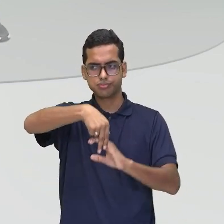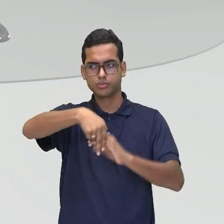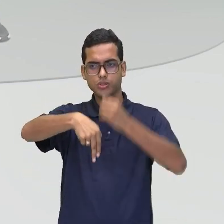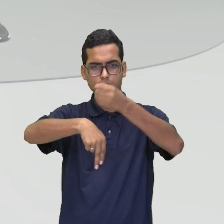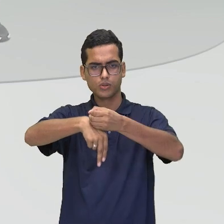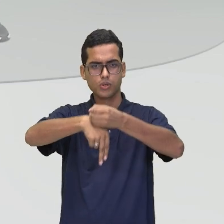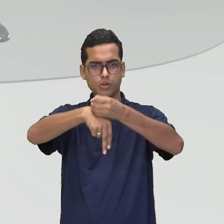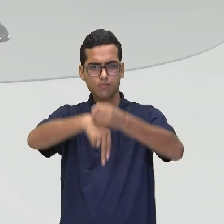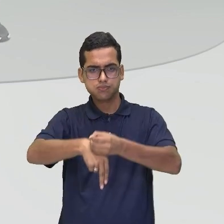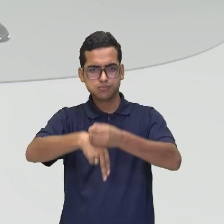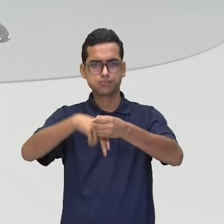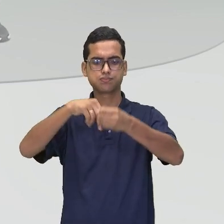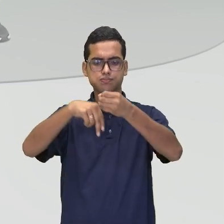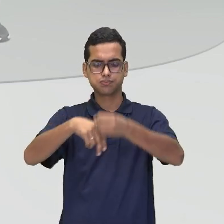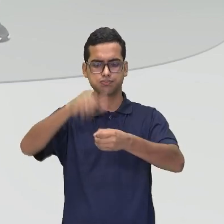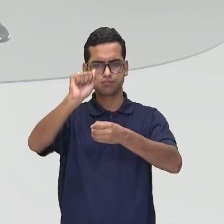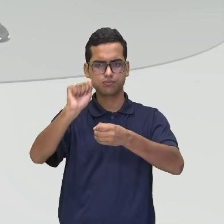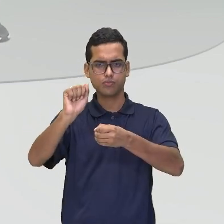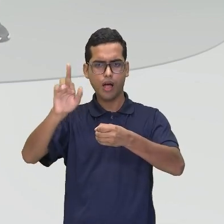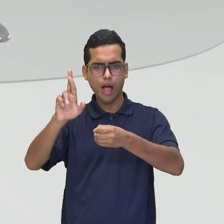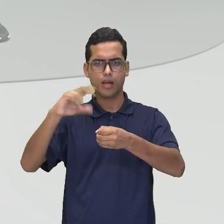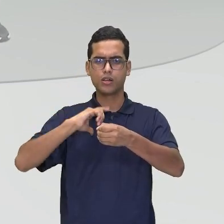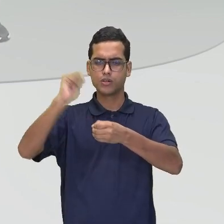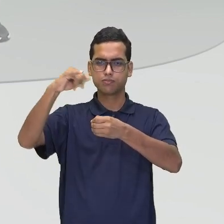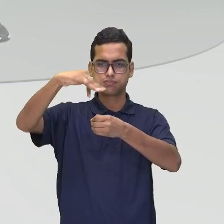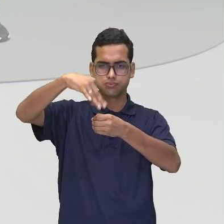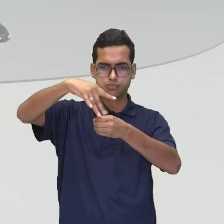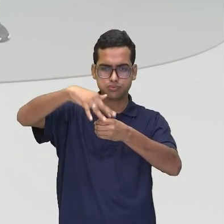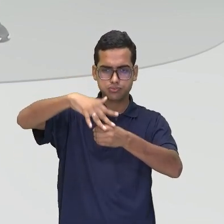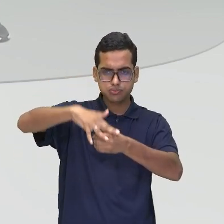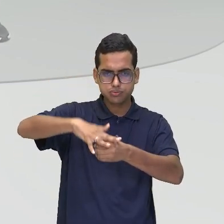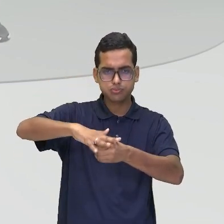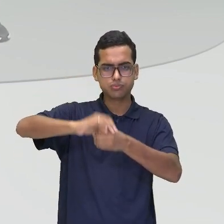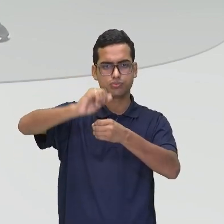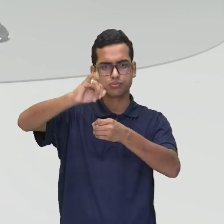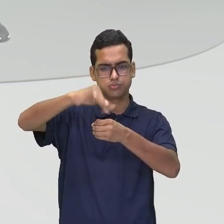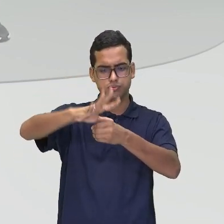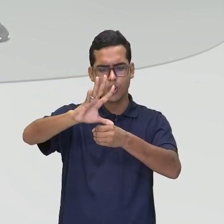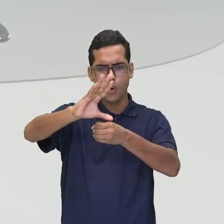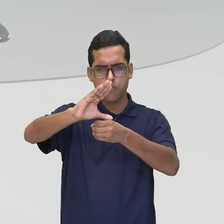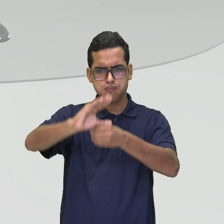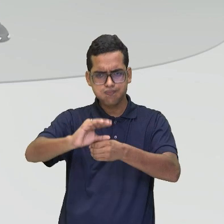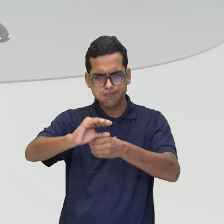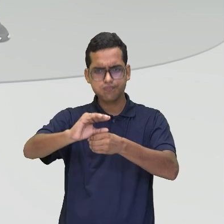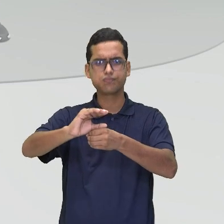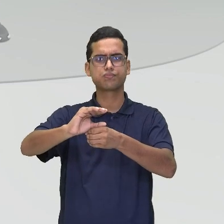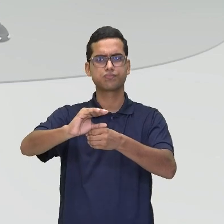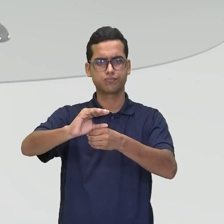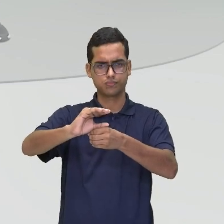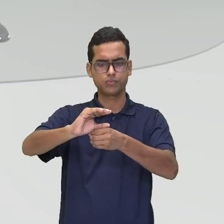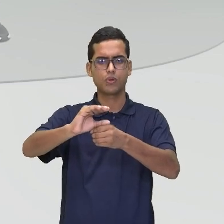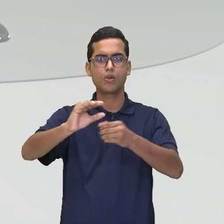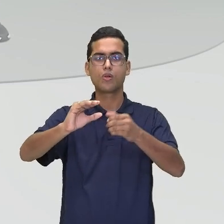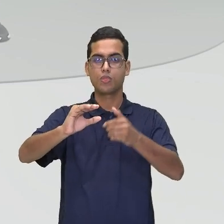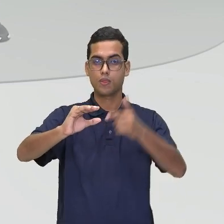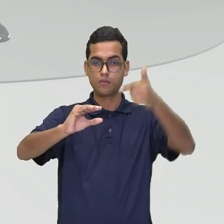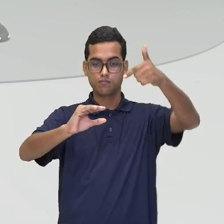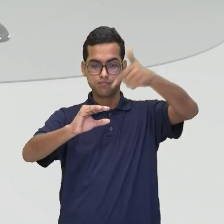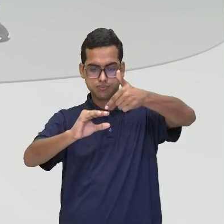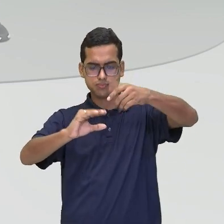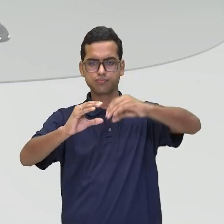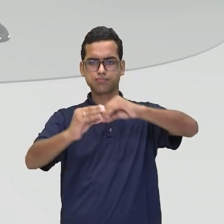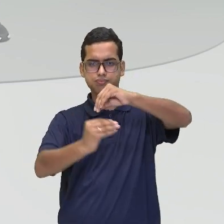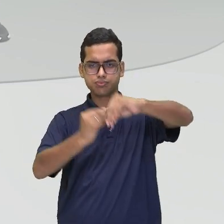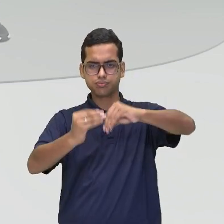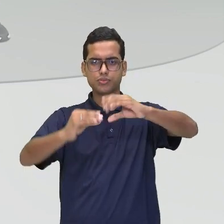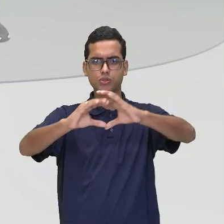sequência, a segunda fase é a compressão. Aí comprime essa mistura de ar e combustível e logo na sequência